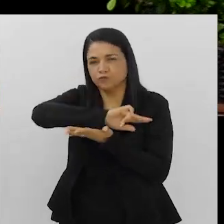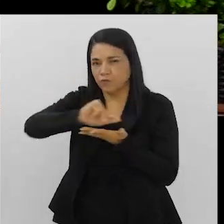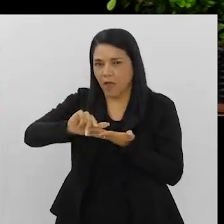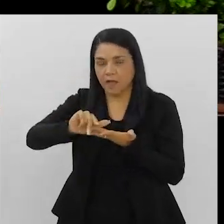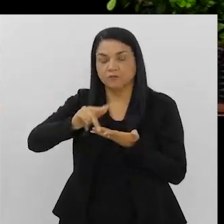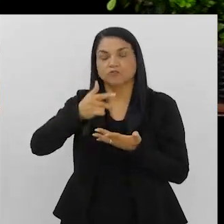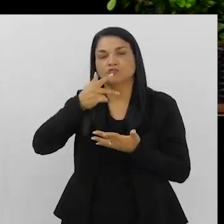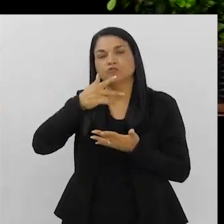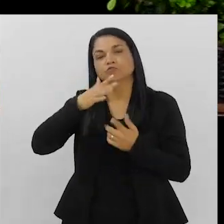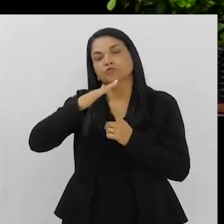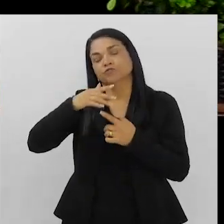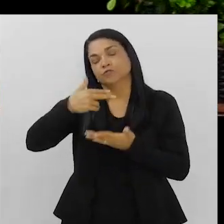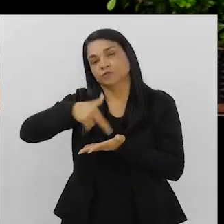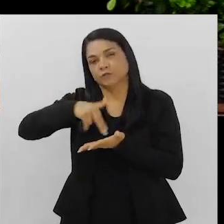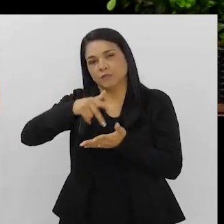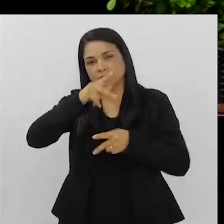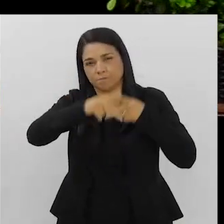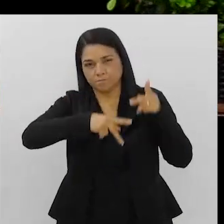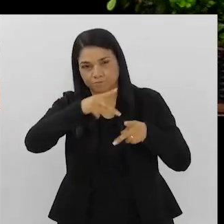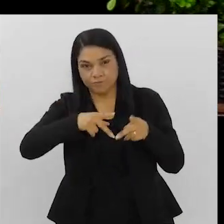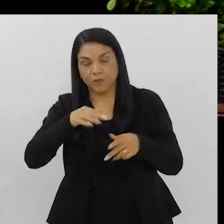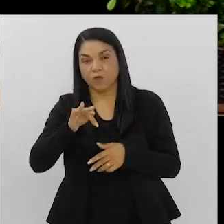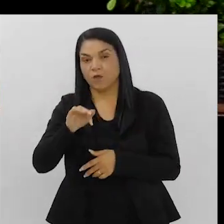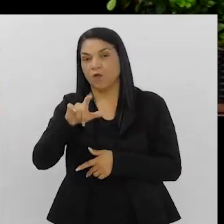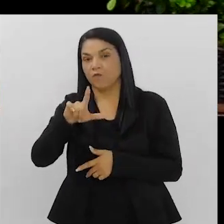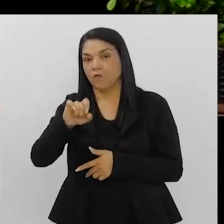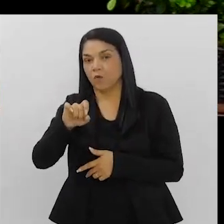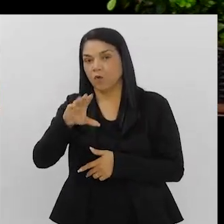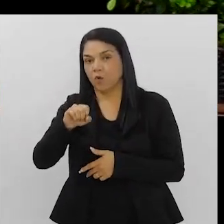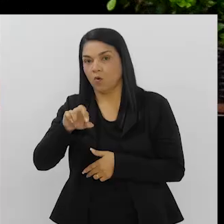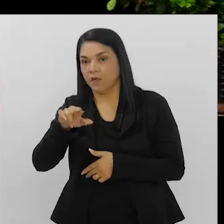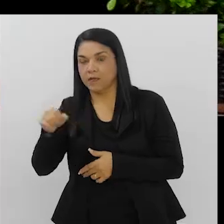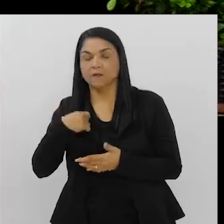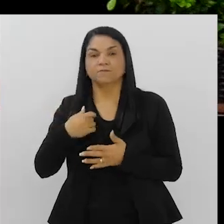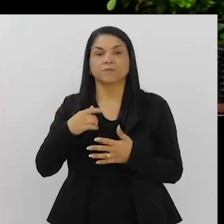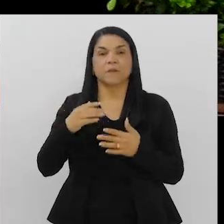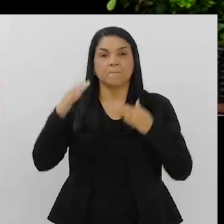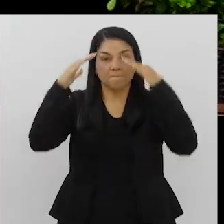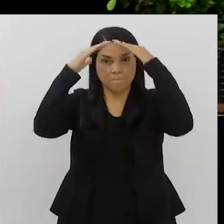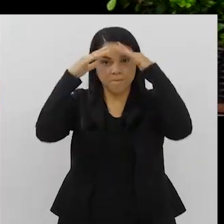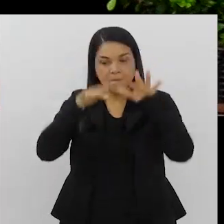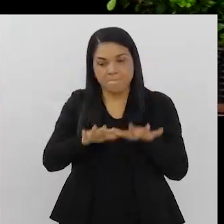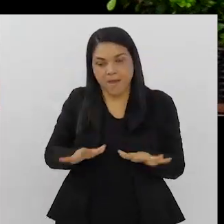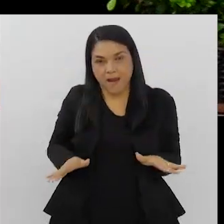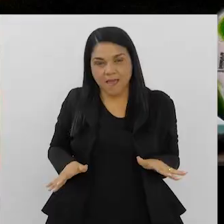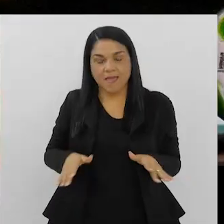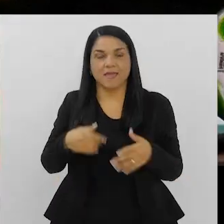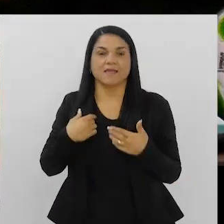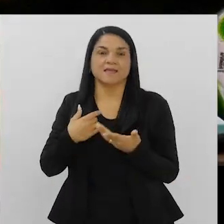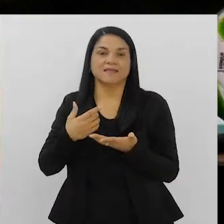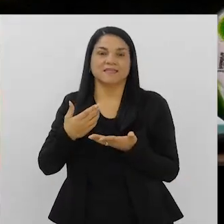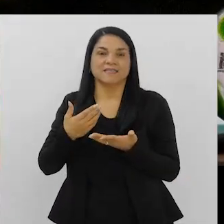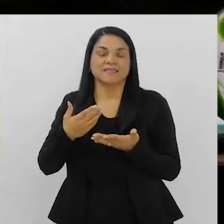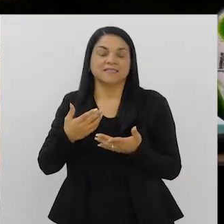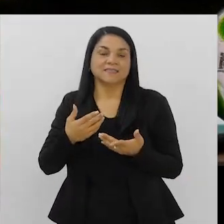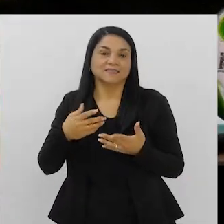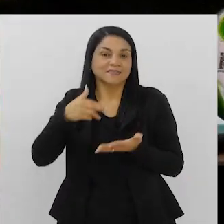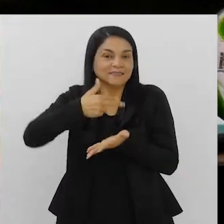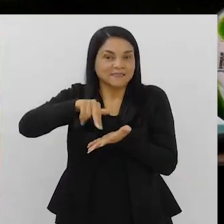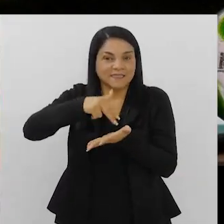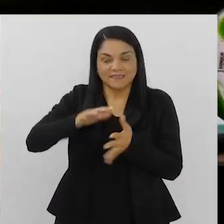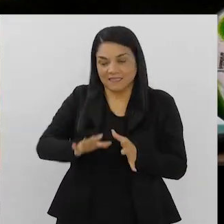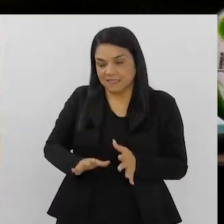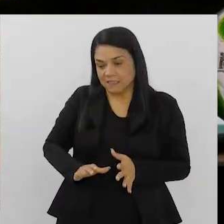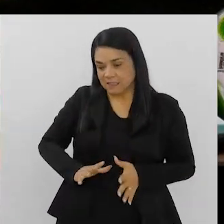danças populares, danças folclóricas, balé, danças ciganas, dança do ventre,